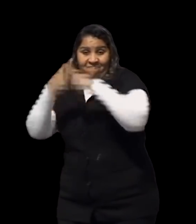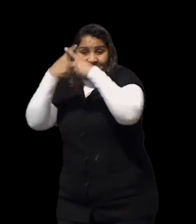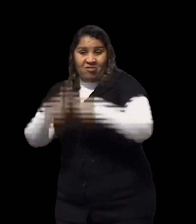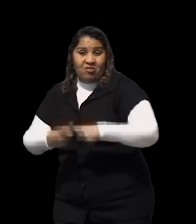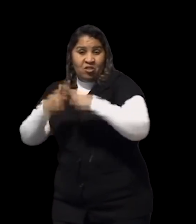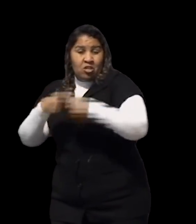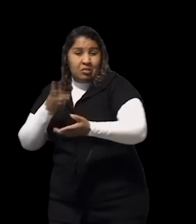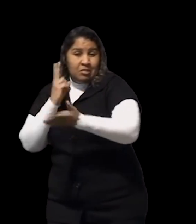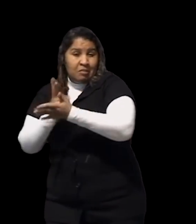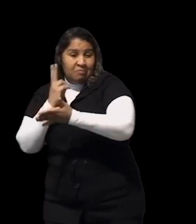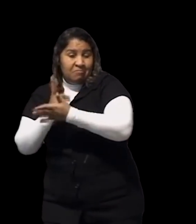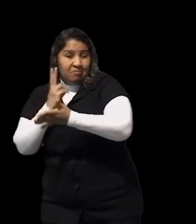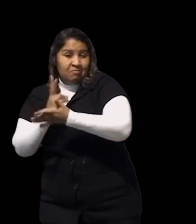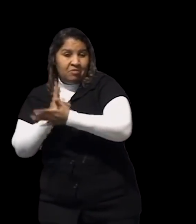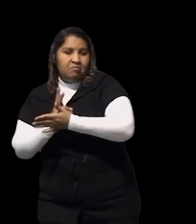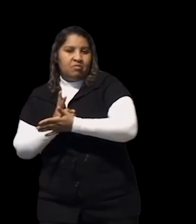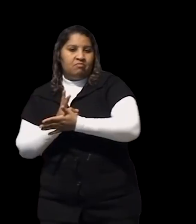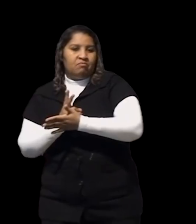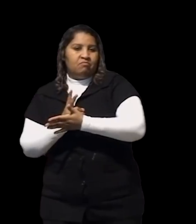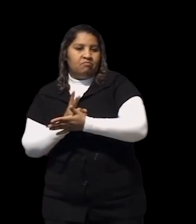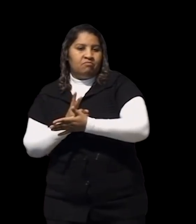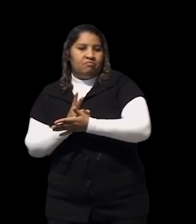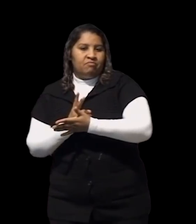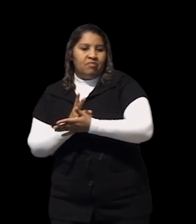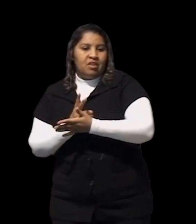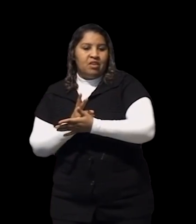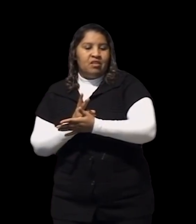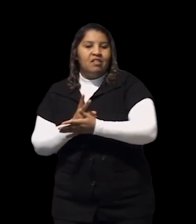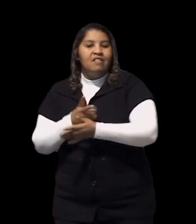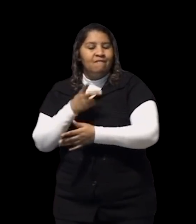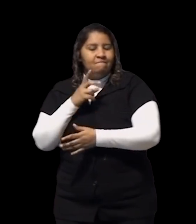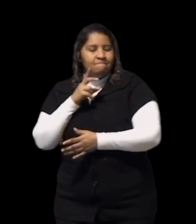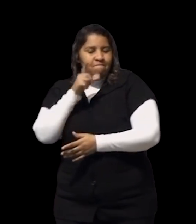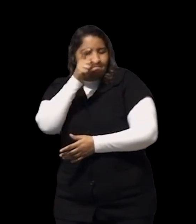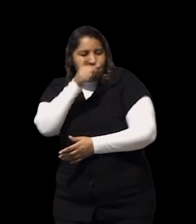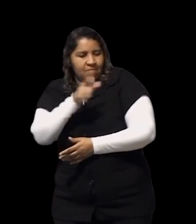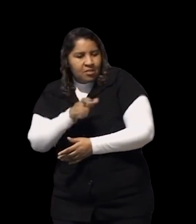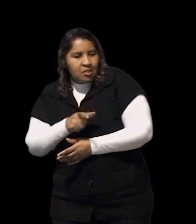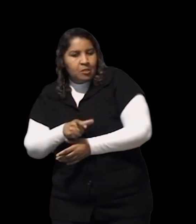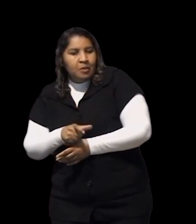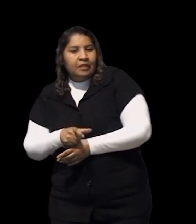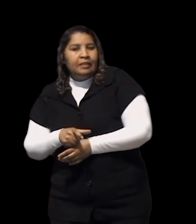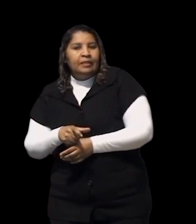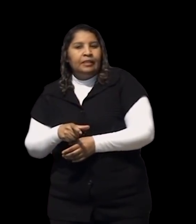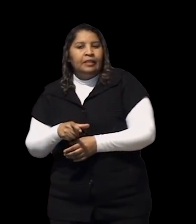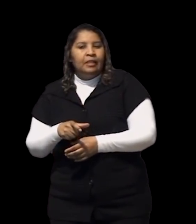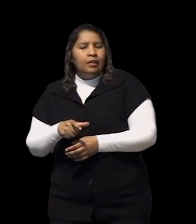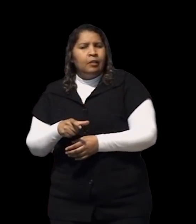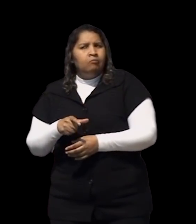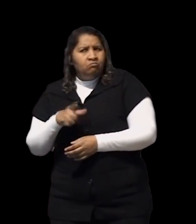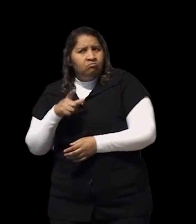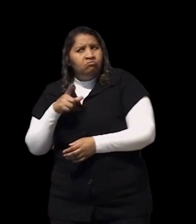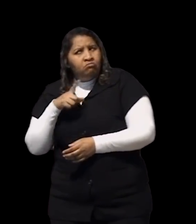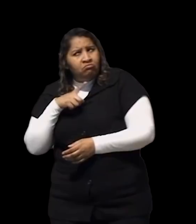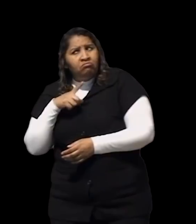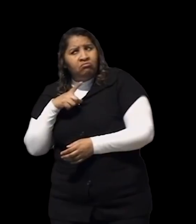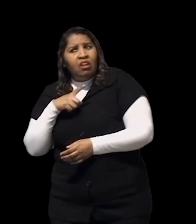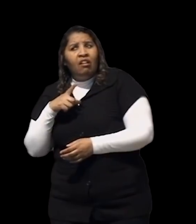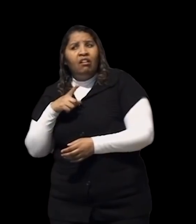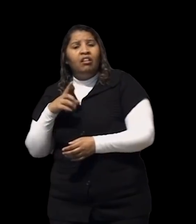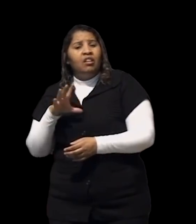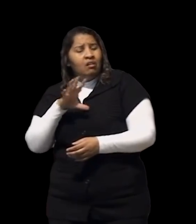um excelente amante mas ele é incapaz de aprofundar-se